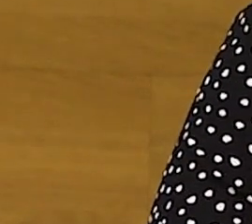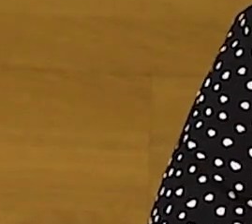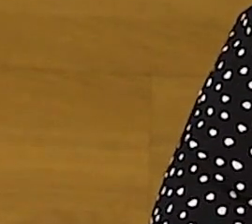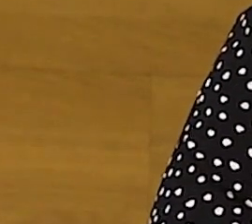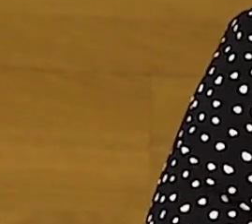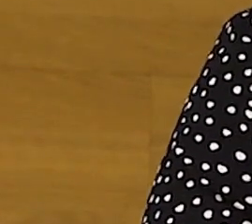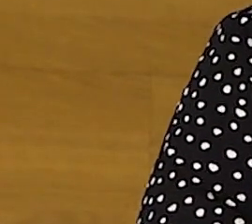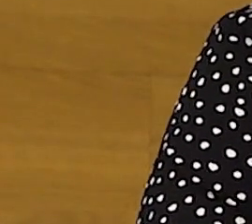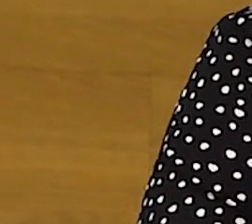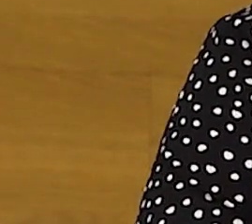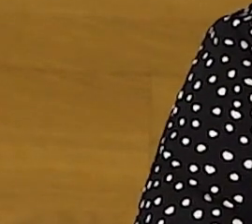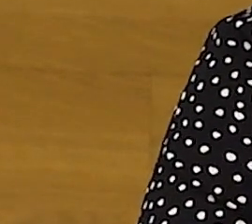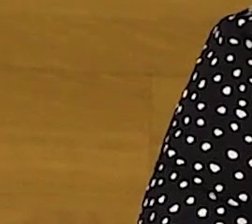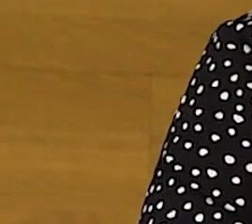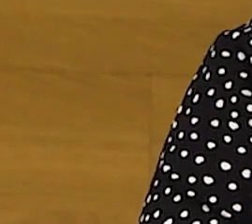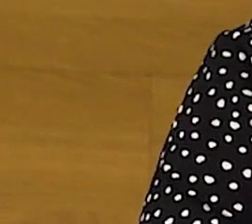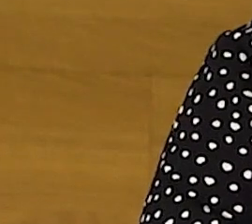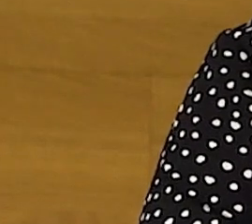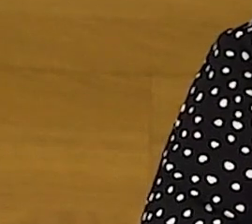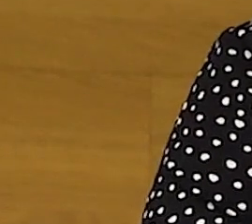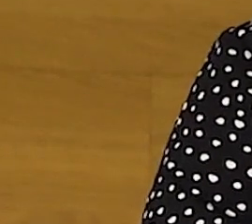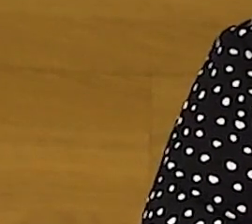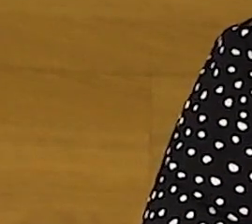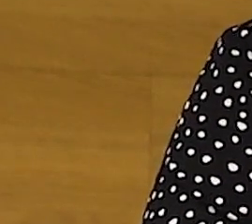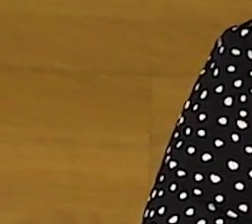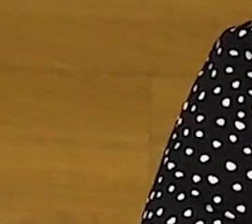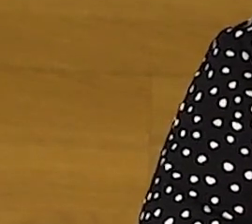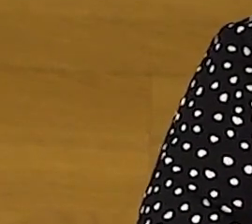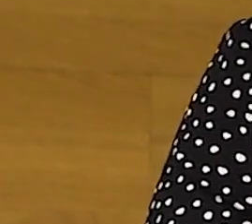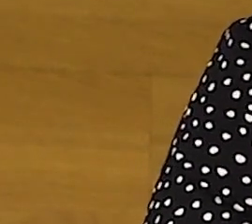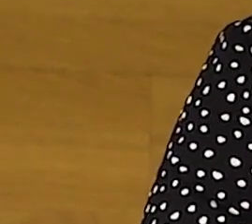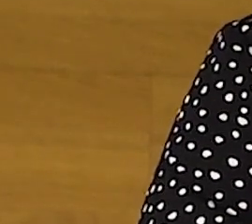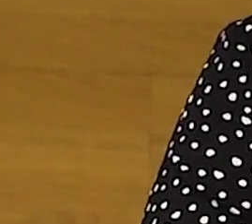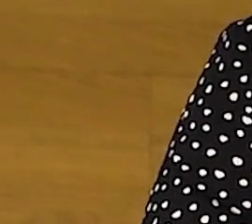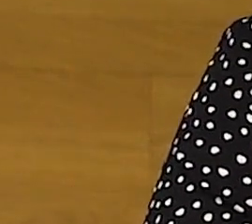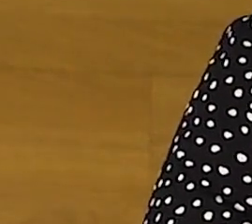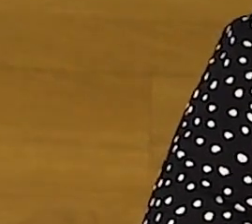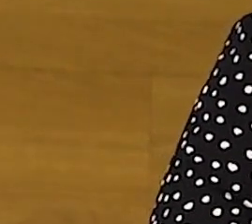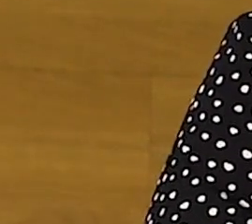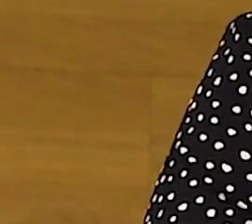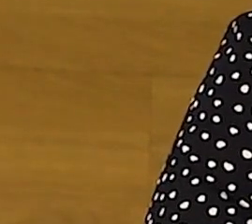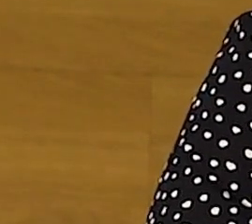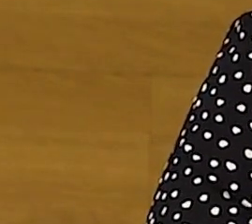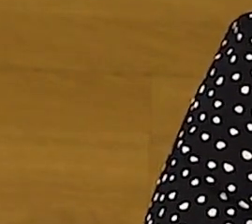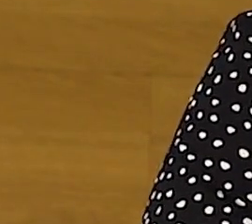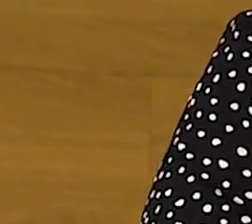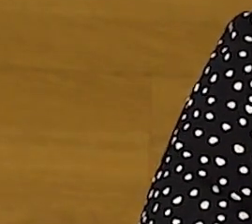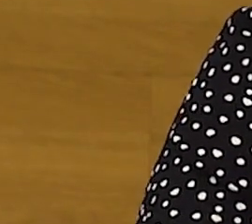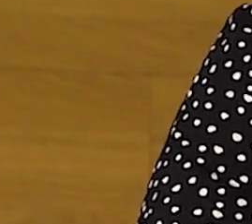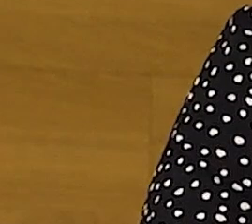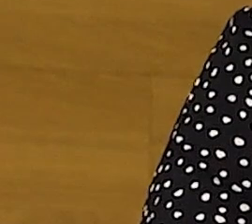vai expressar isso. Se essa diversidade não aparece, aí temos um problema. Tem alguém que está bloqueando,